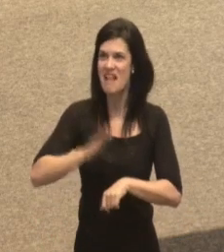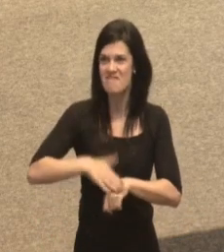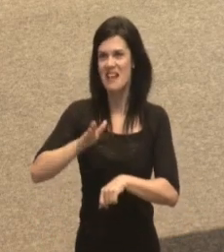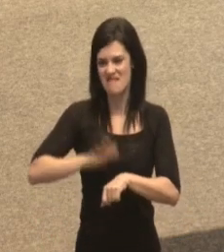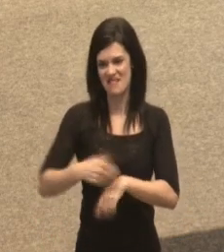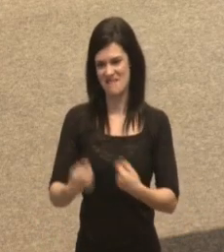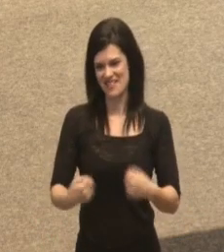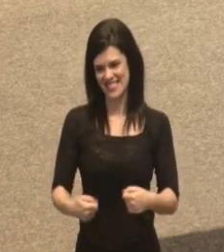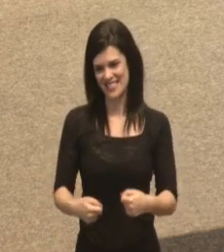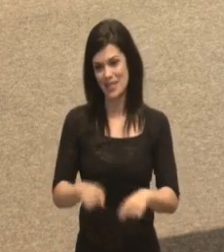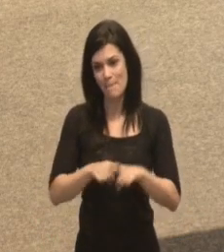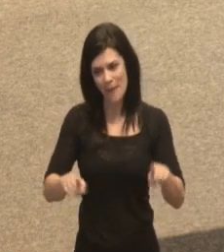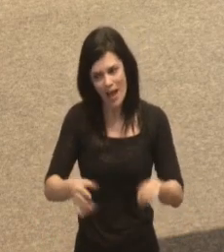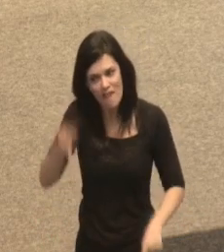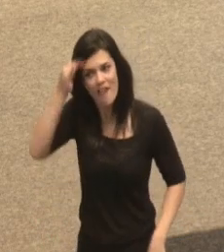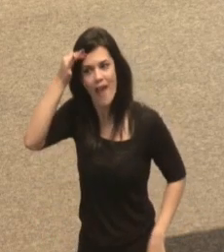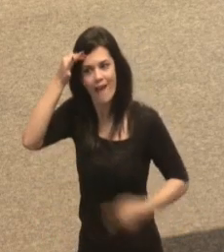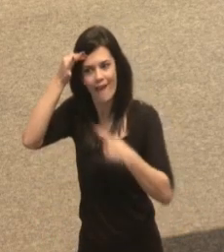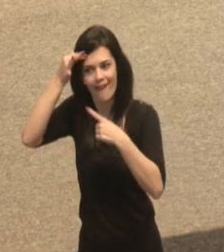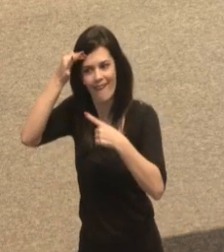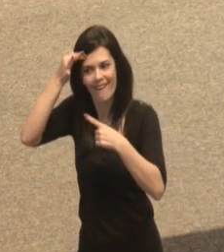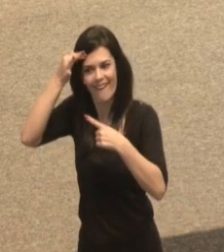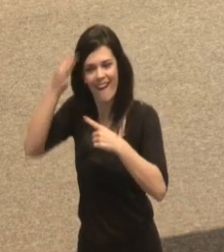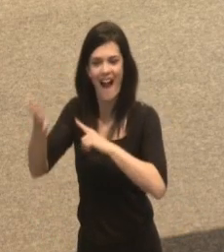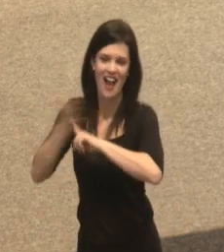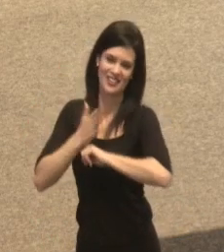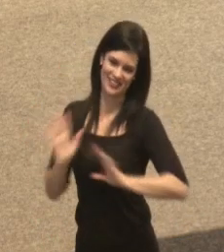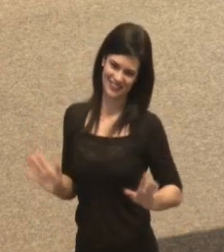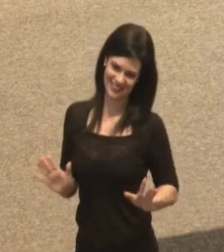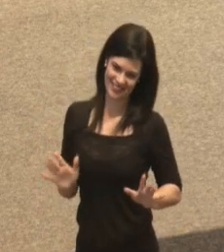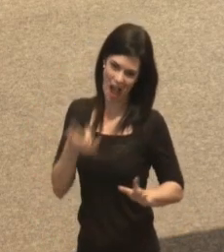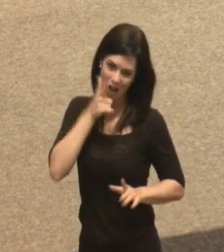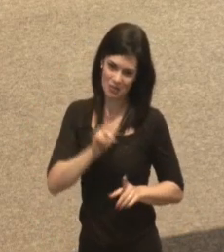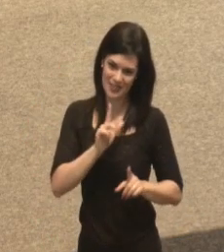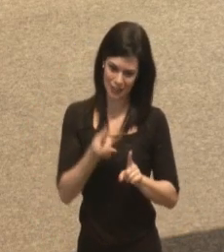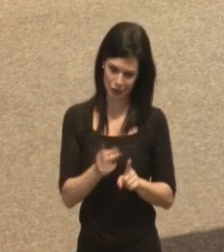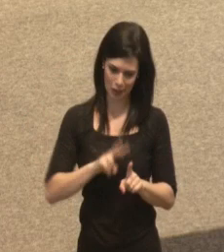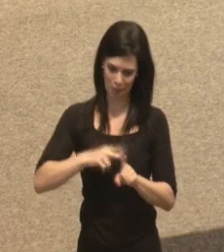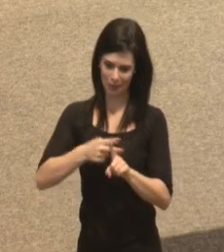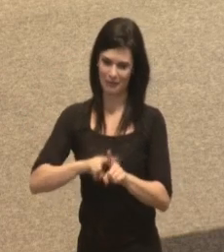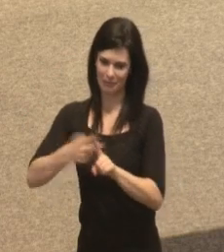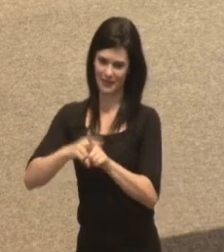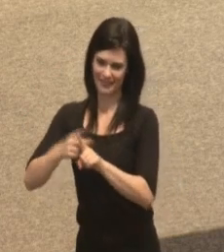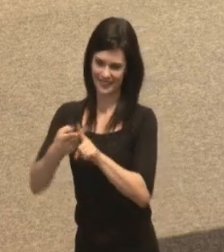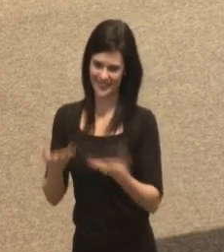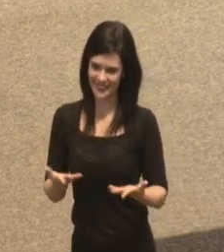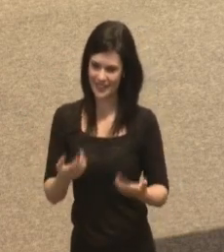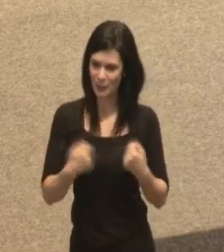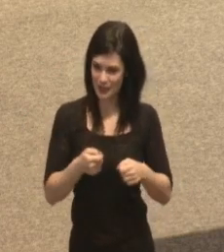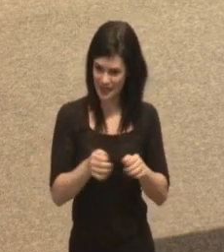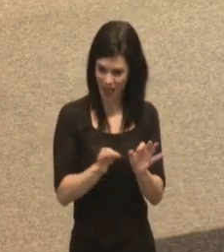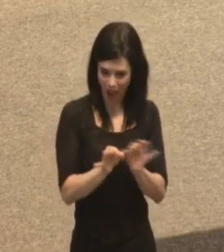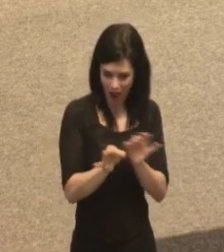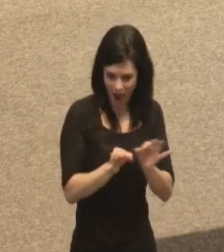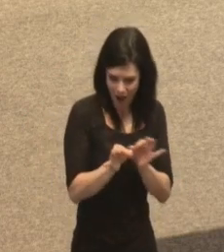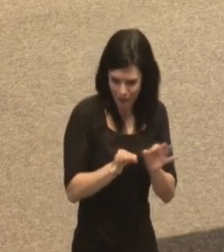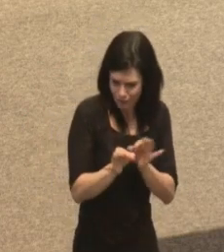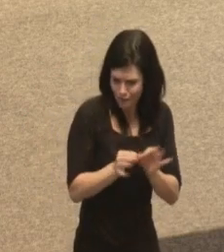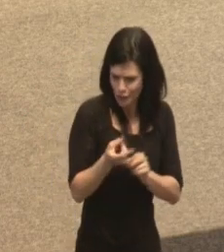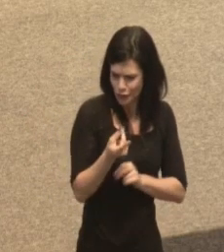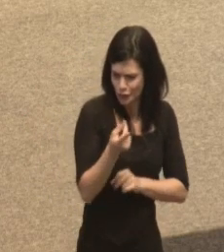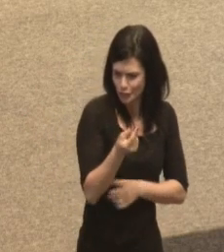da Junta de Missões Nacionais. Para administrar, para gerir no reino de Deus, você tem que aprender a administrar escassez e